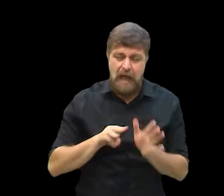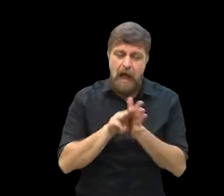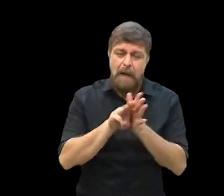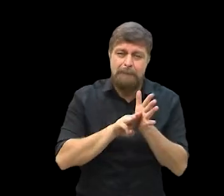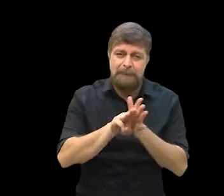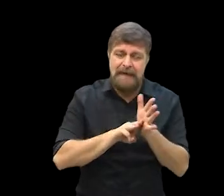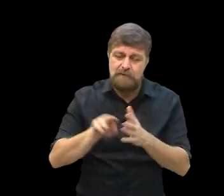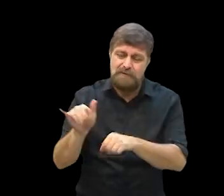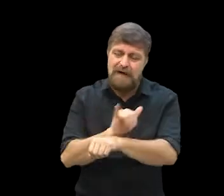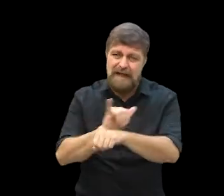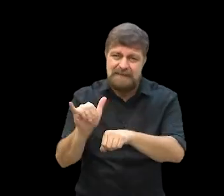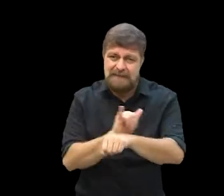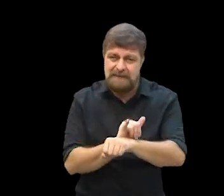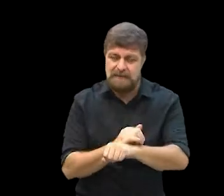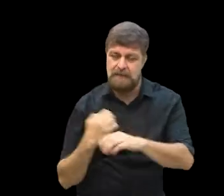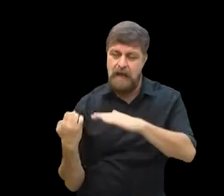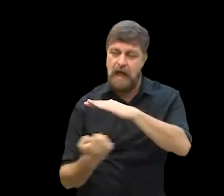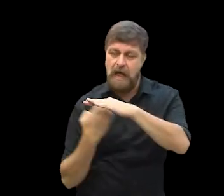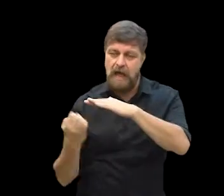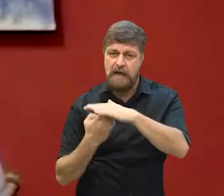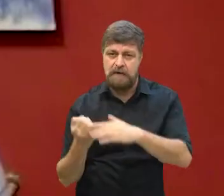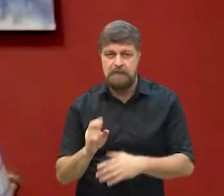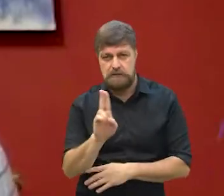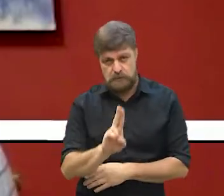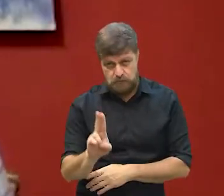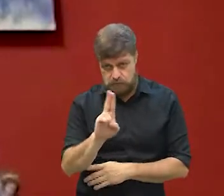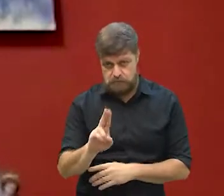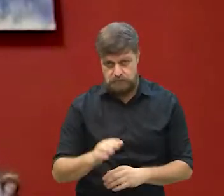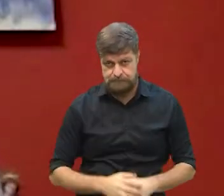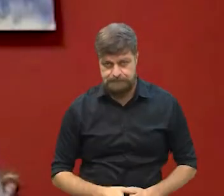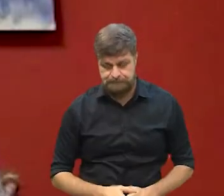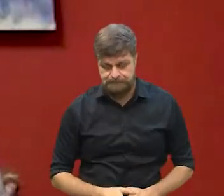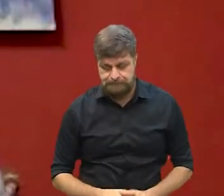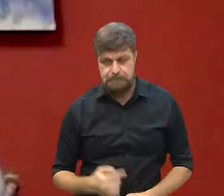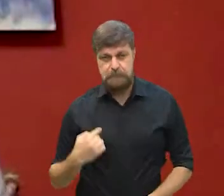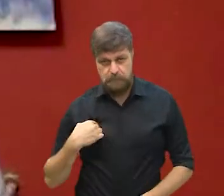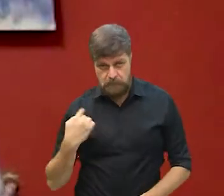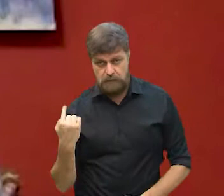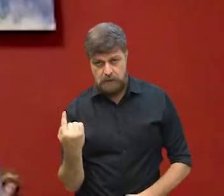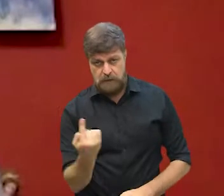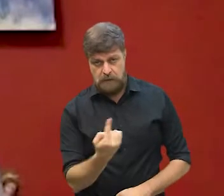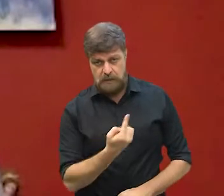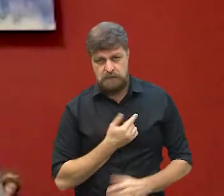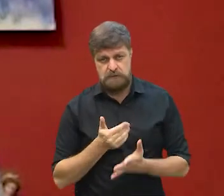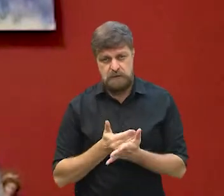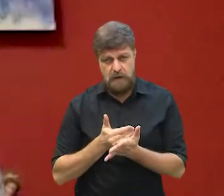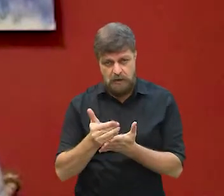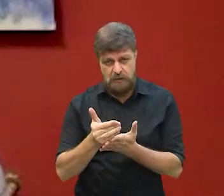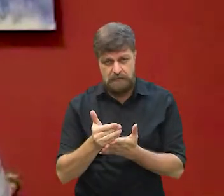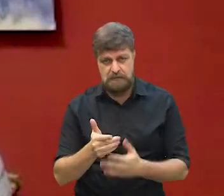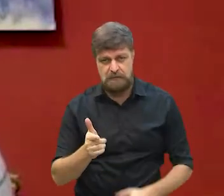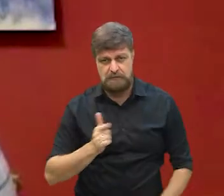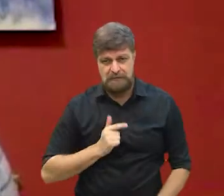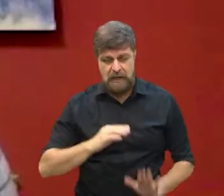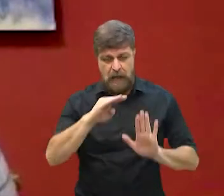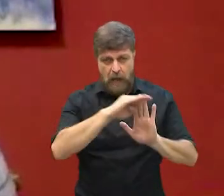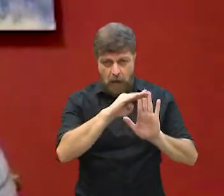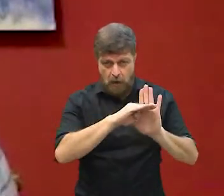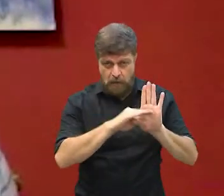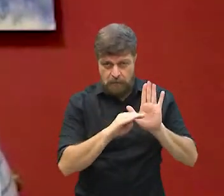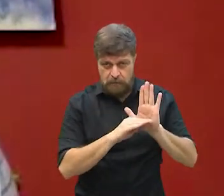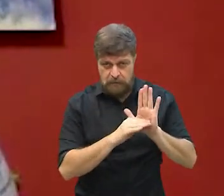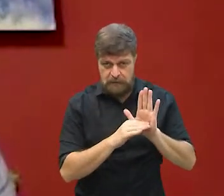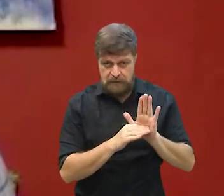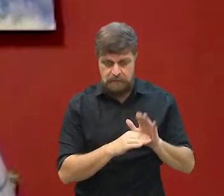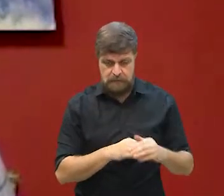as metodologias que a empresa utilizou? Então, Mirna, assim, a gente começou, como eu falei, nesse programa